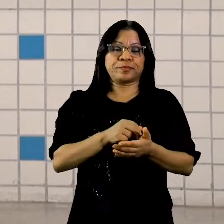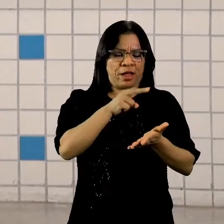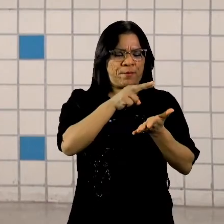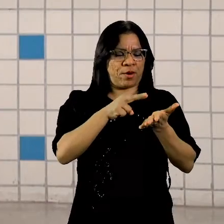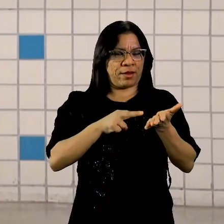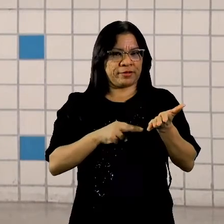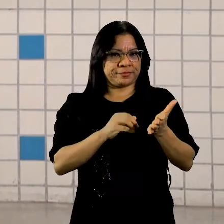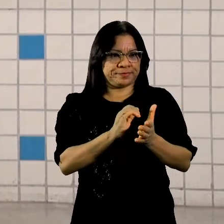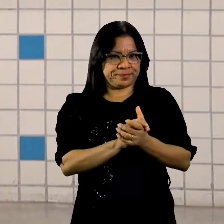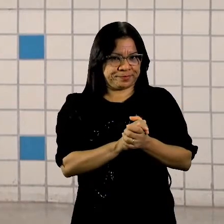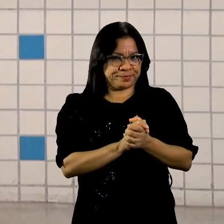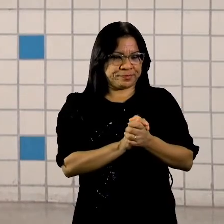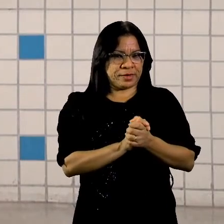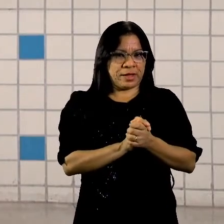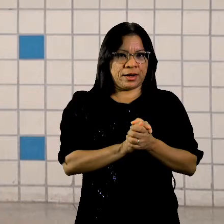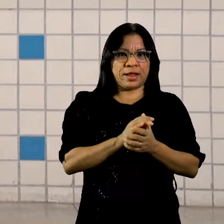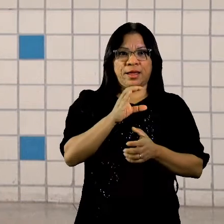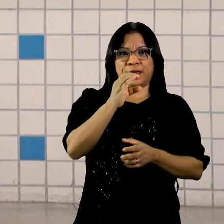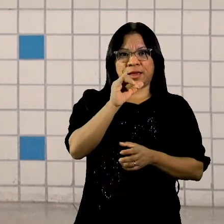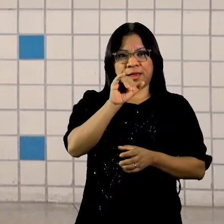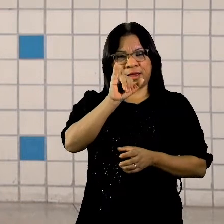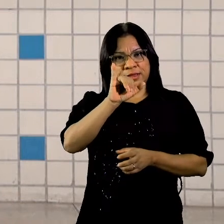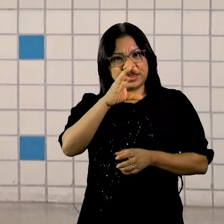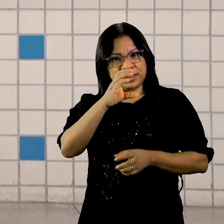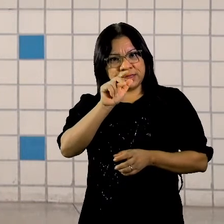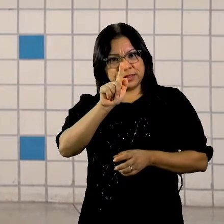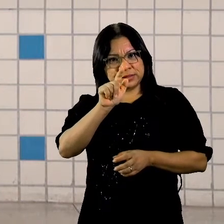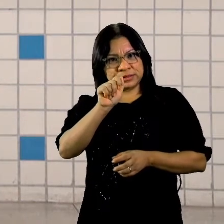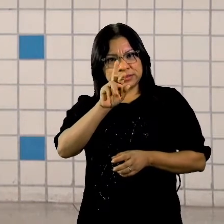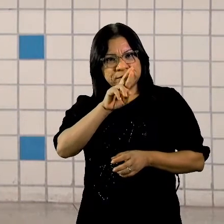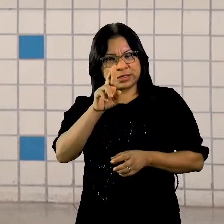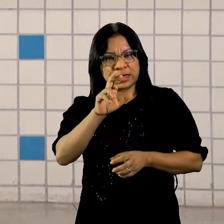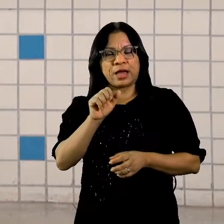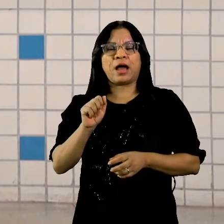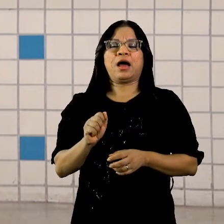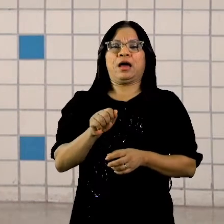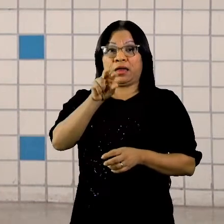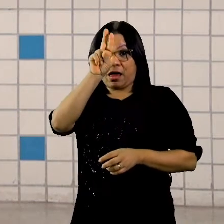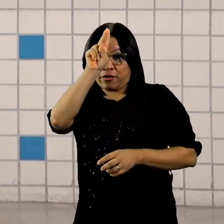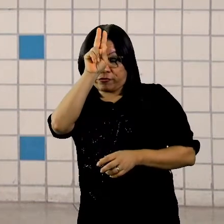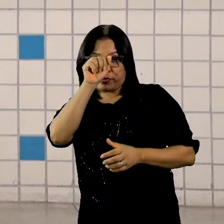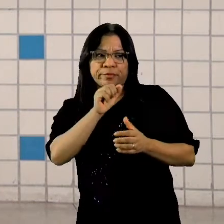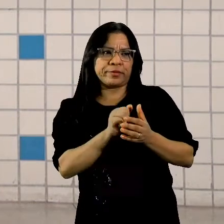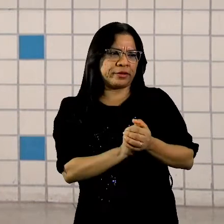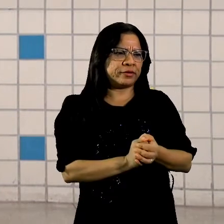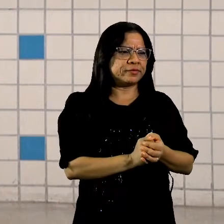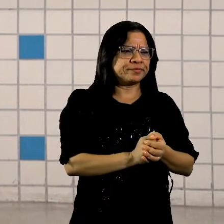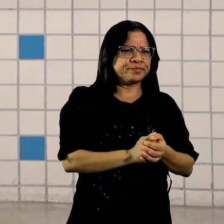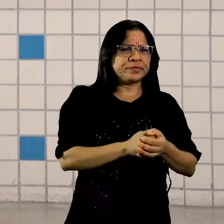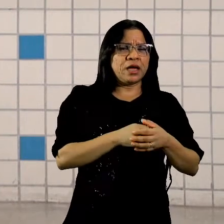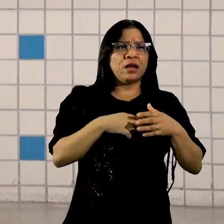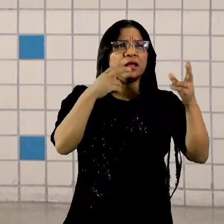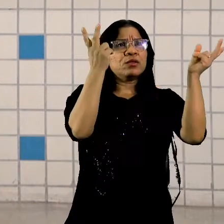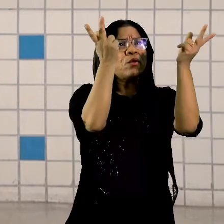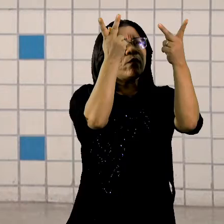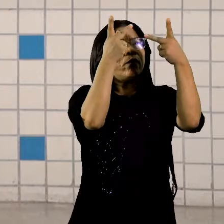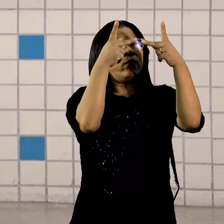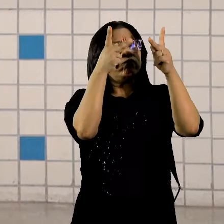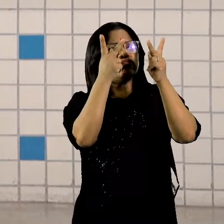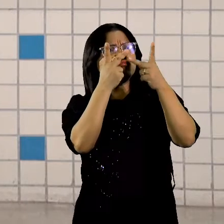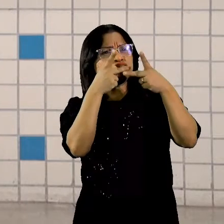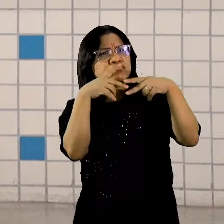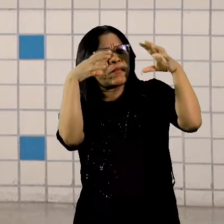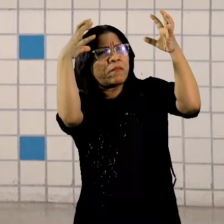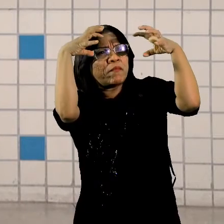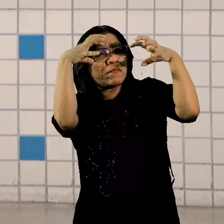A cigarra e as formigas. Era inverno, havia chovido muito e as formigas estavam tendo maior trabalho para